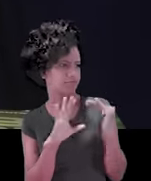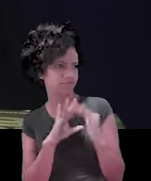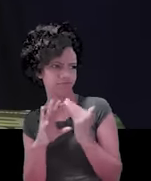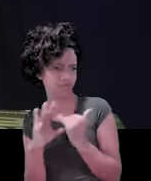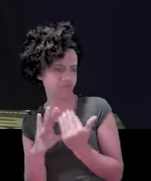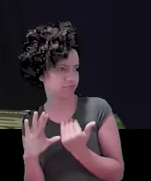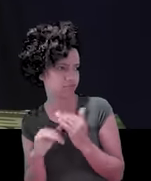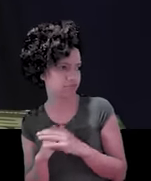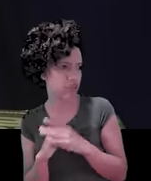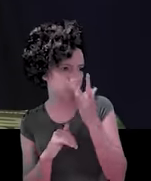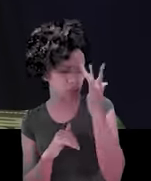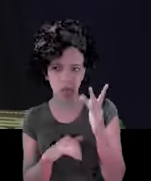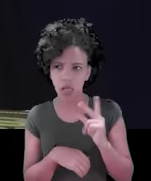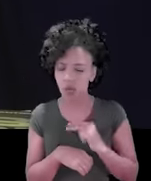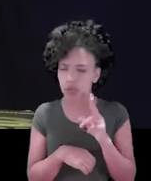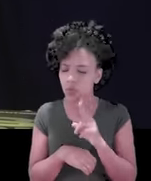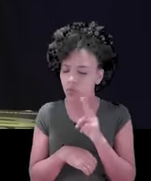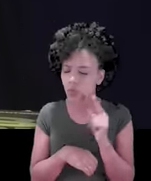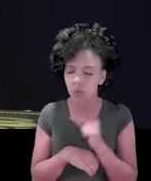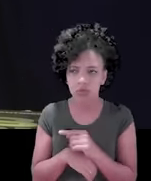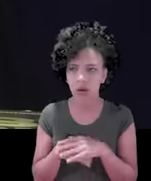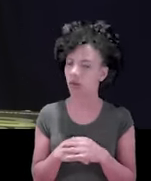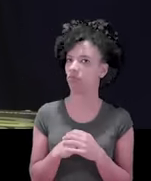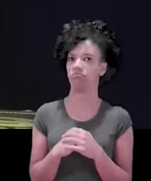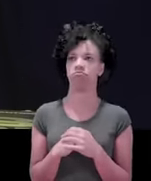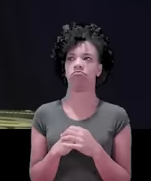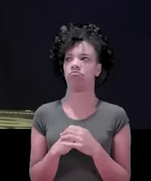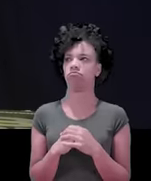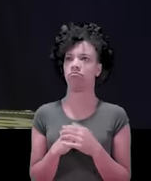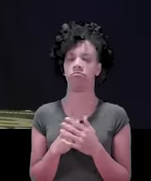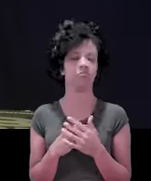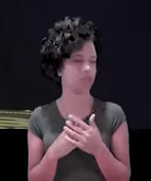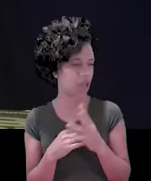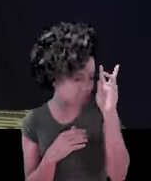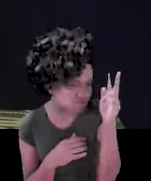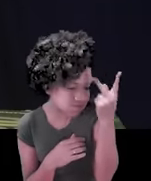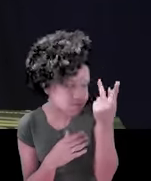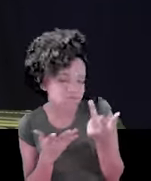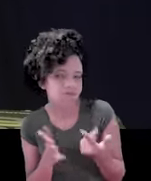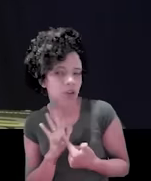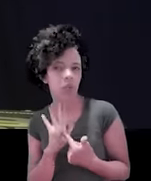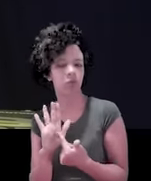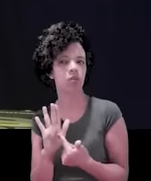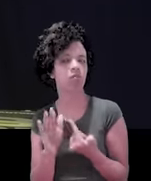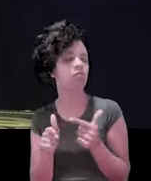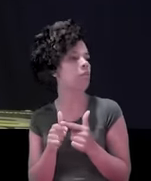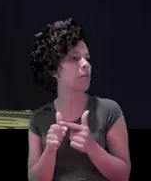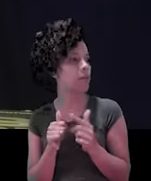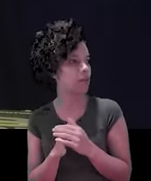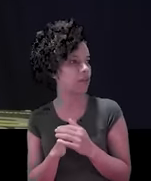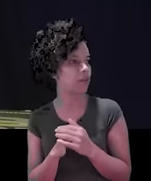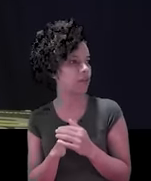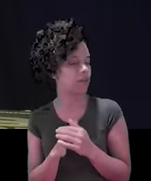depoimentos cara Oi gente esse cacho história bem quem sabe só não mostra aqui eu não tem problema